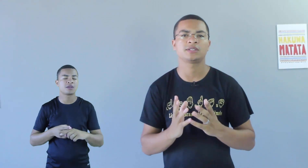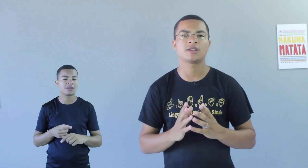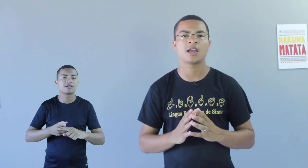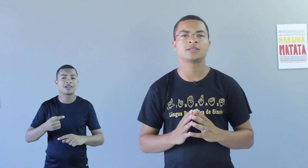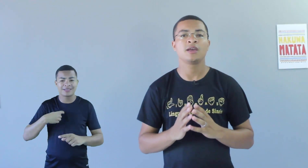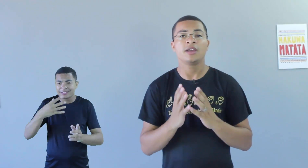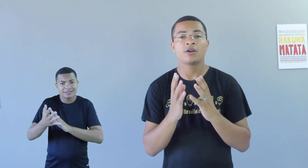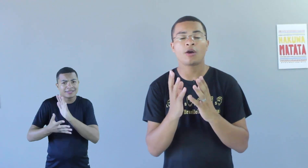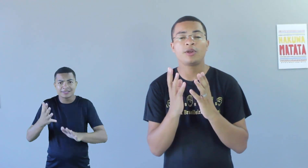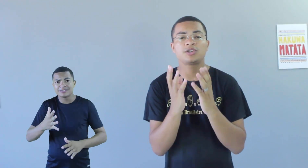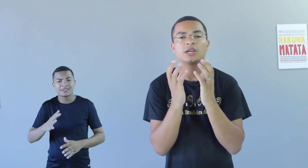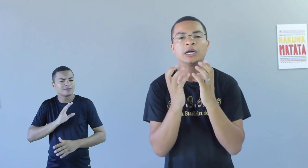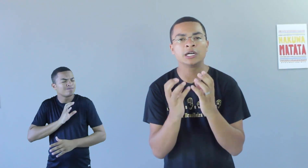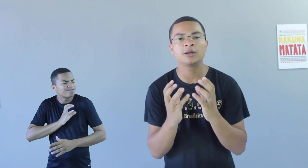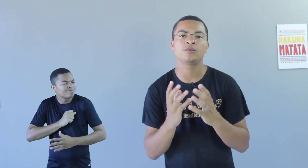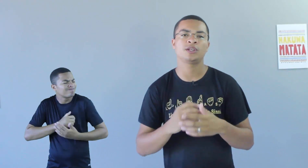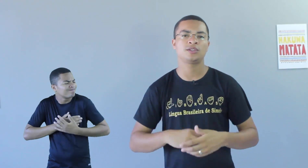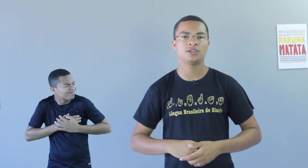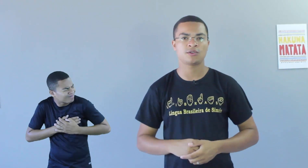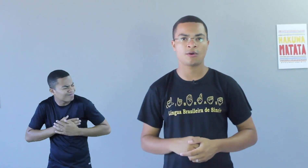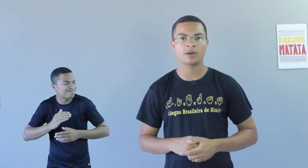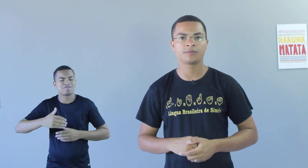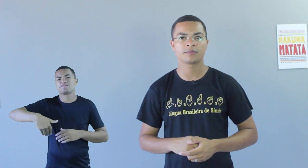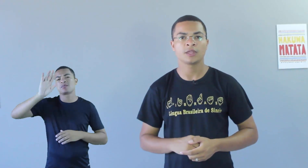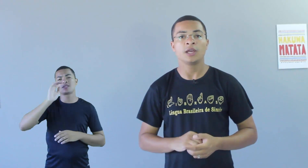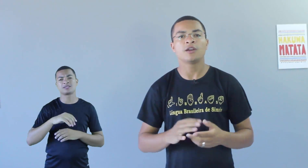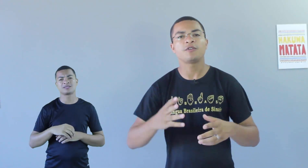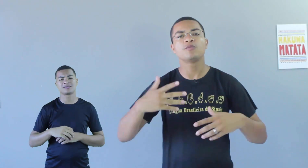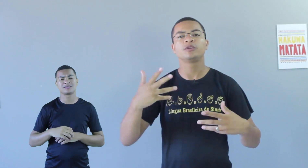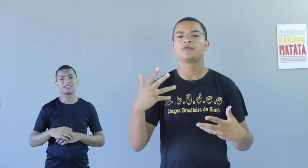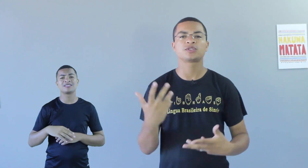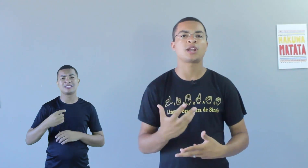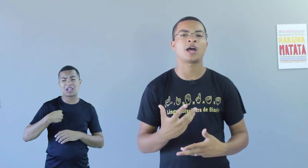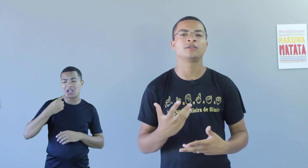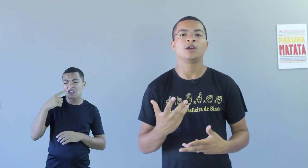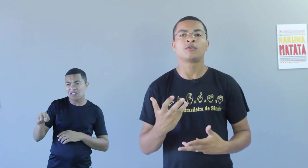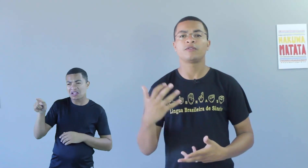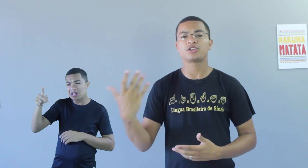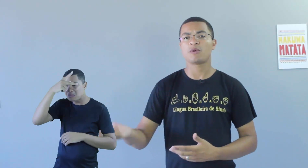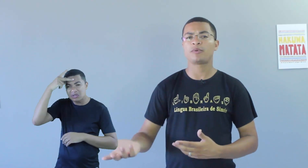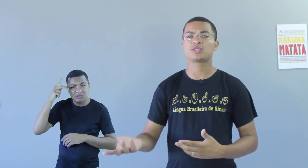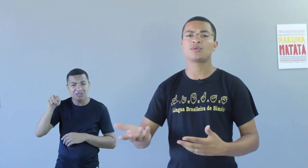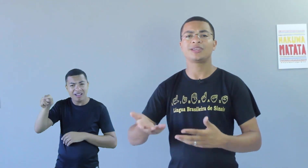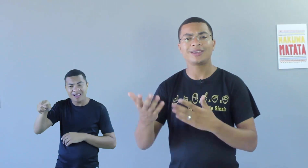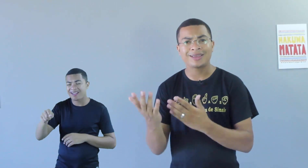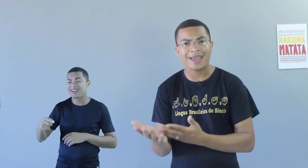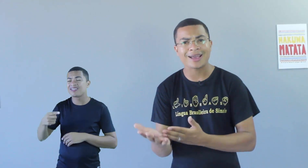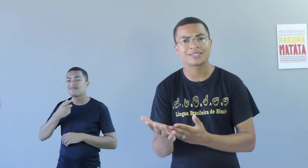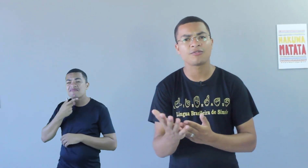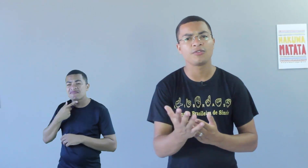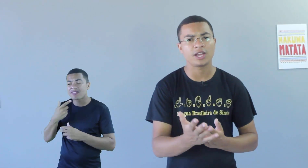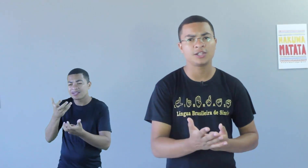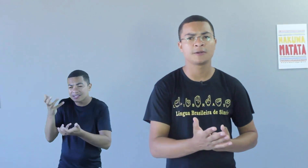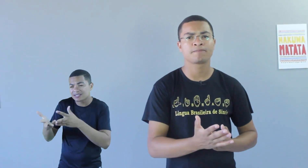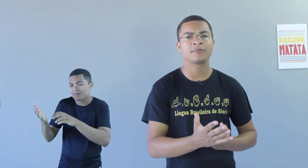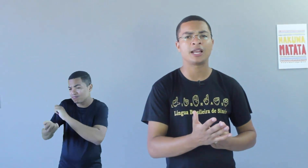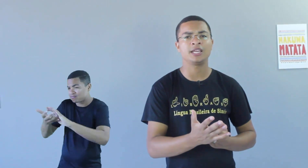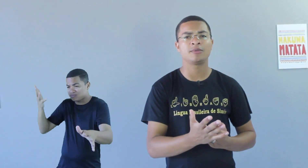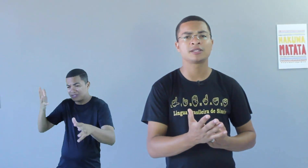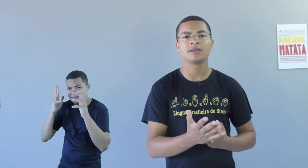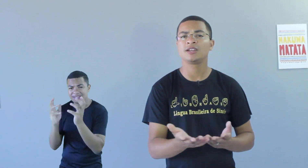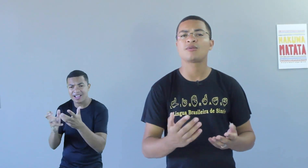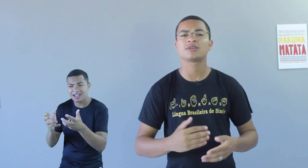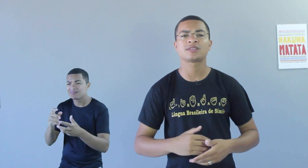da língua de sinais. Eu realmente amo esse idioma. E eu fico muito frustrado quando eu vejo uma pessoa que quer ser fluente